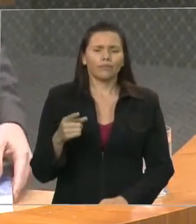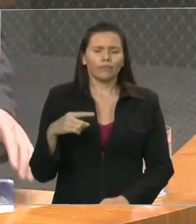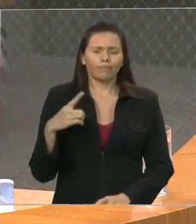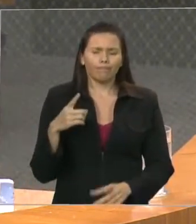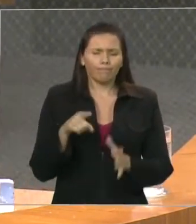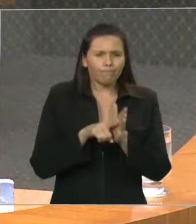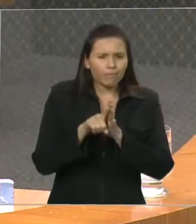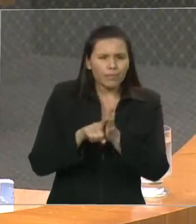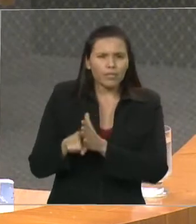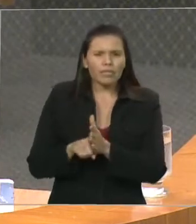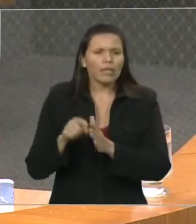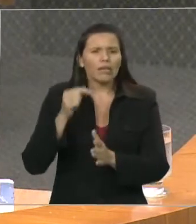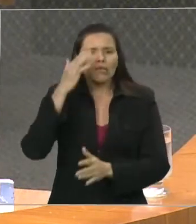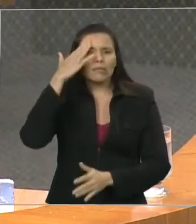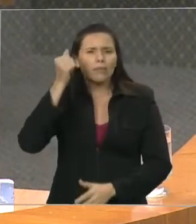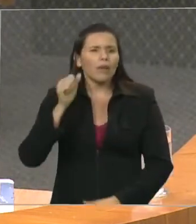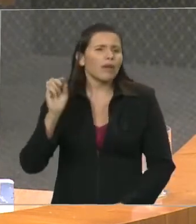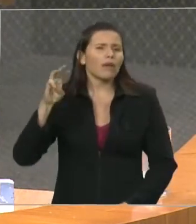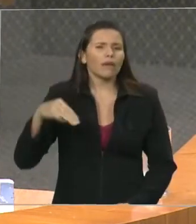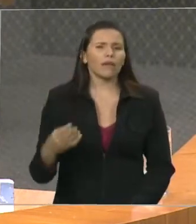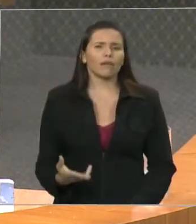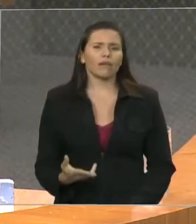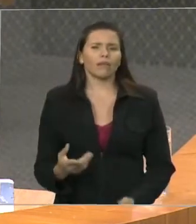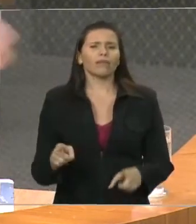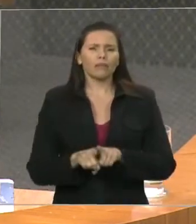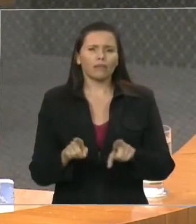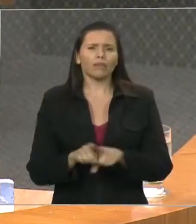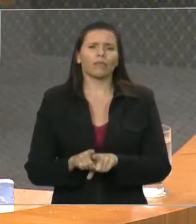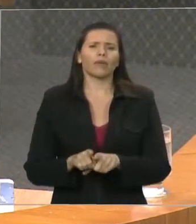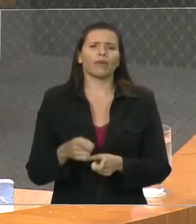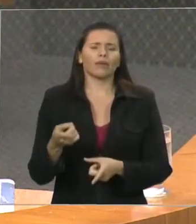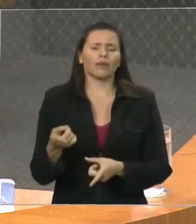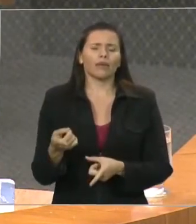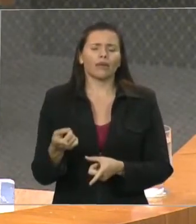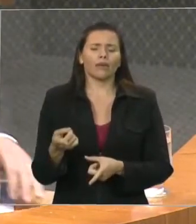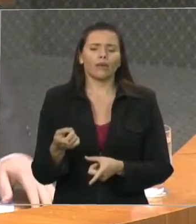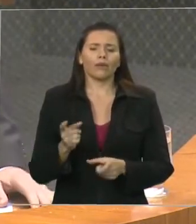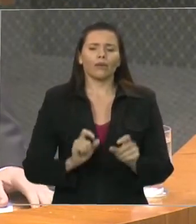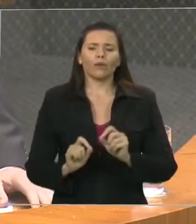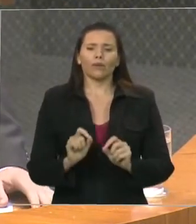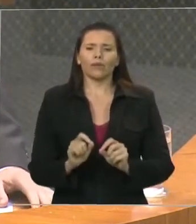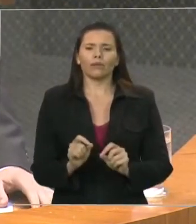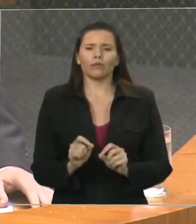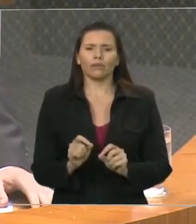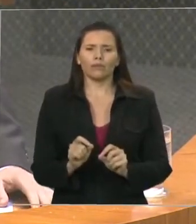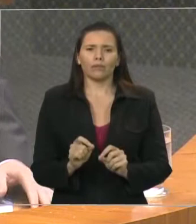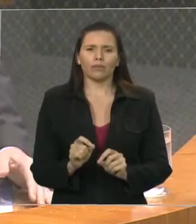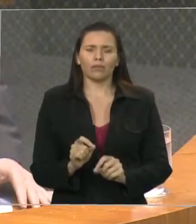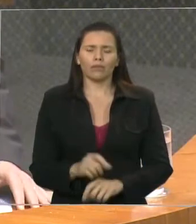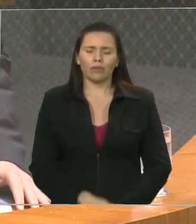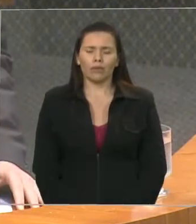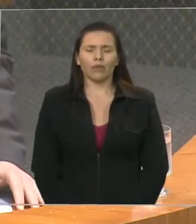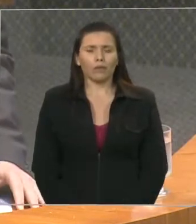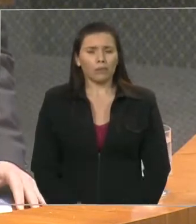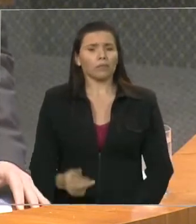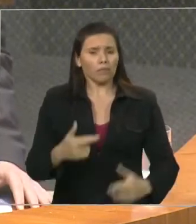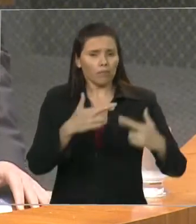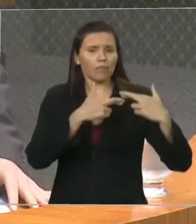senhores, se os autores vão ser identificados, como é que já exoneraram o oficial? Se já